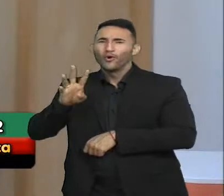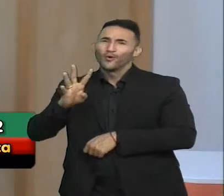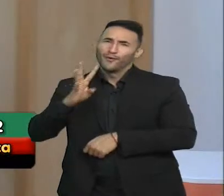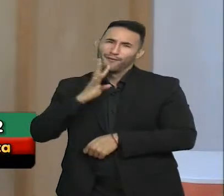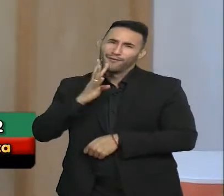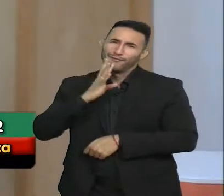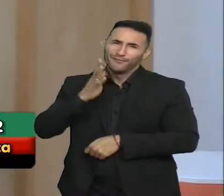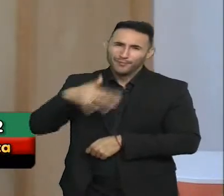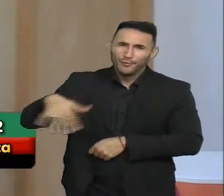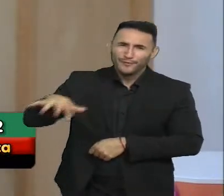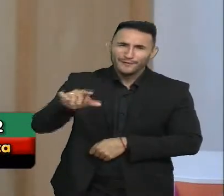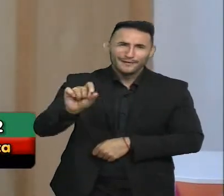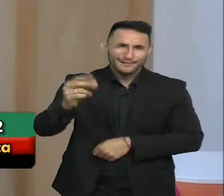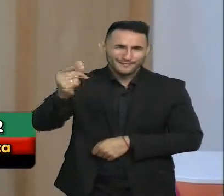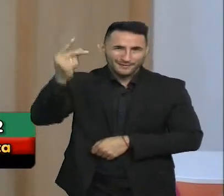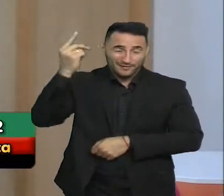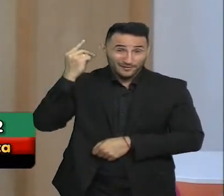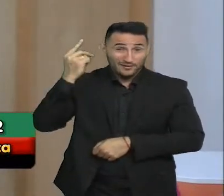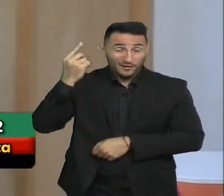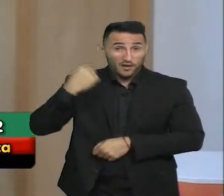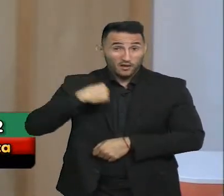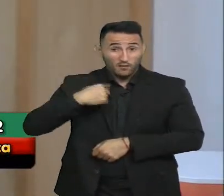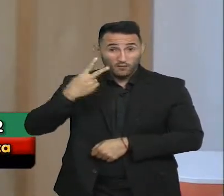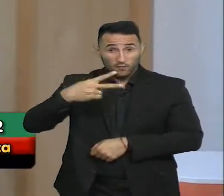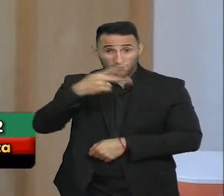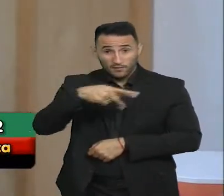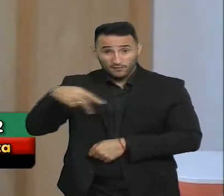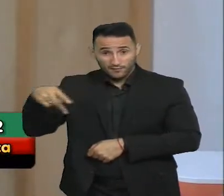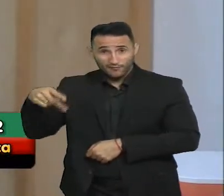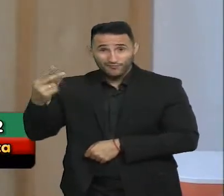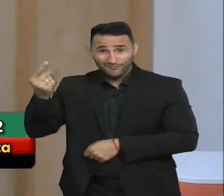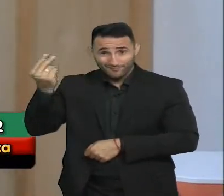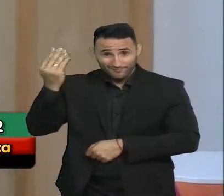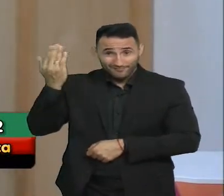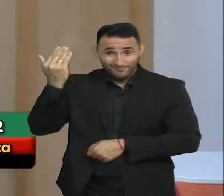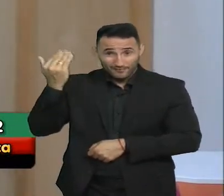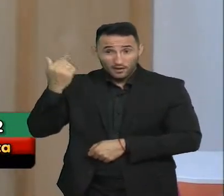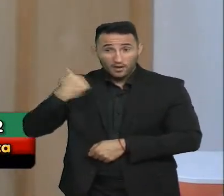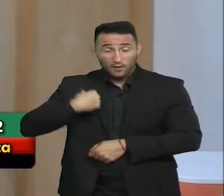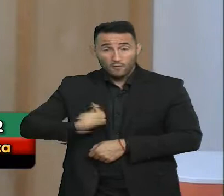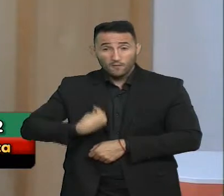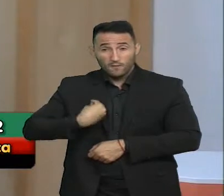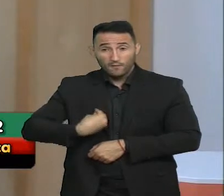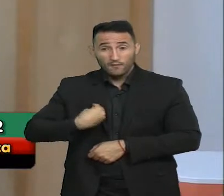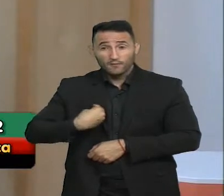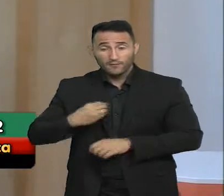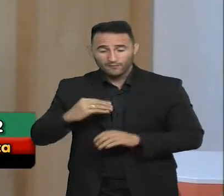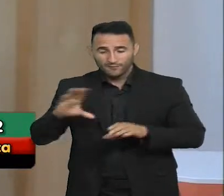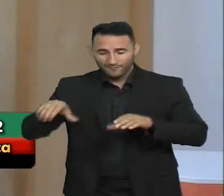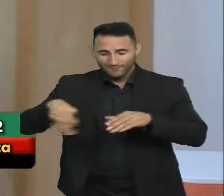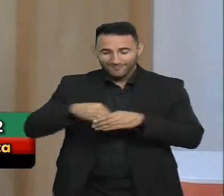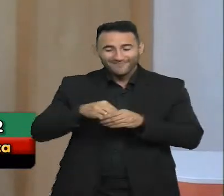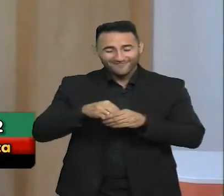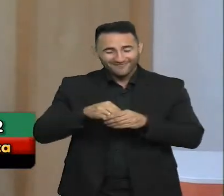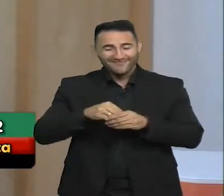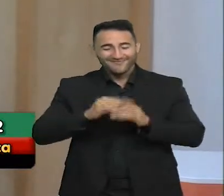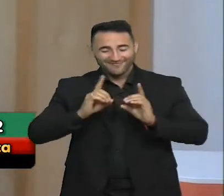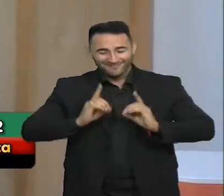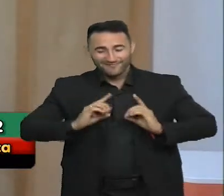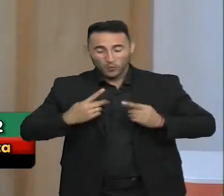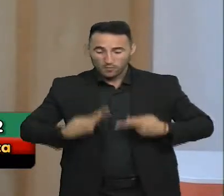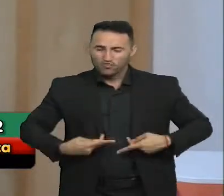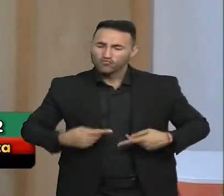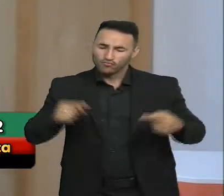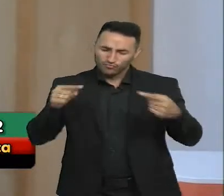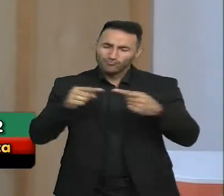pelo nosso pessoal aqui, a qual eu era vice-presidente à época, e eu estava na Comissão de Direitos Humanos já trabalhando naquela época nesse